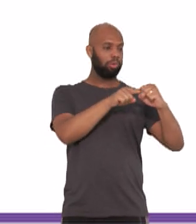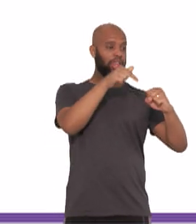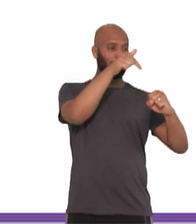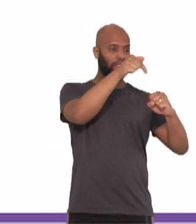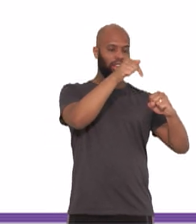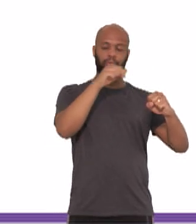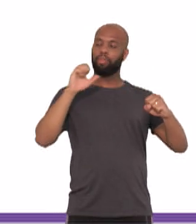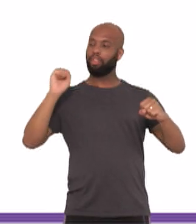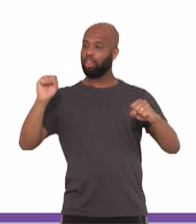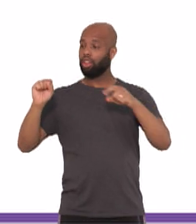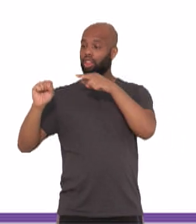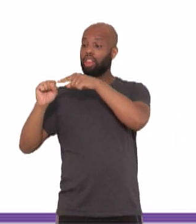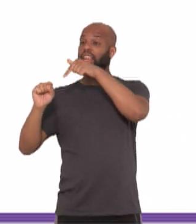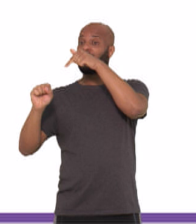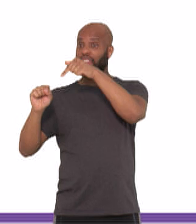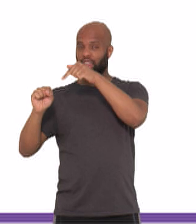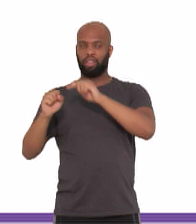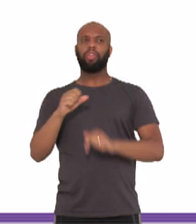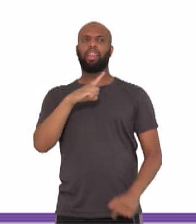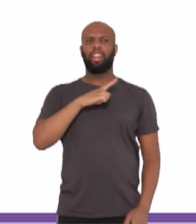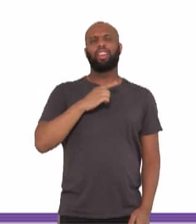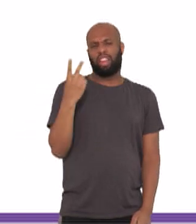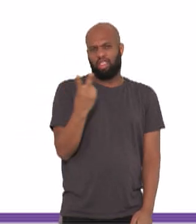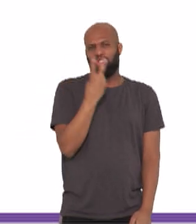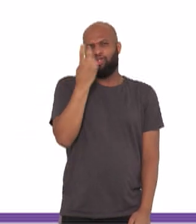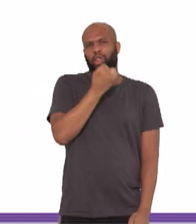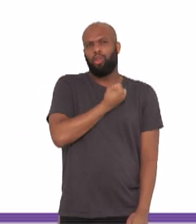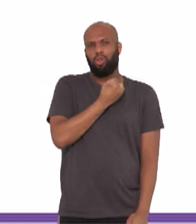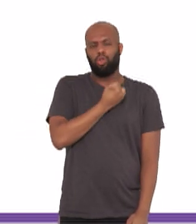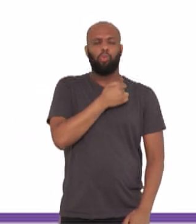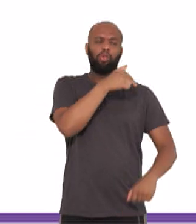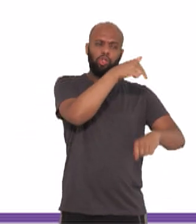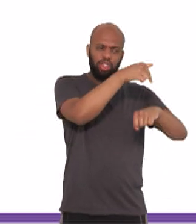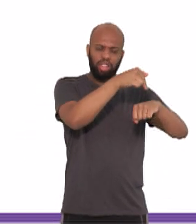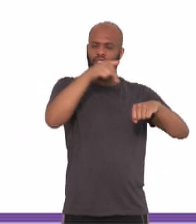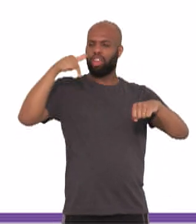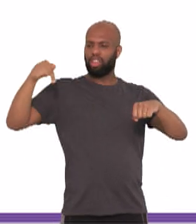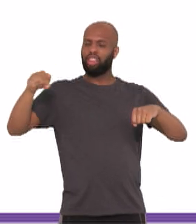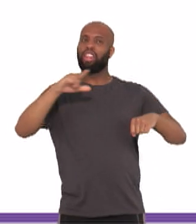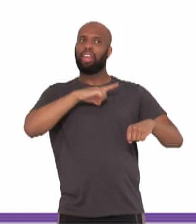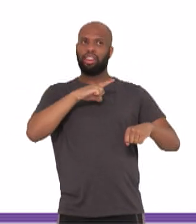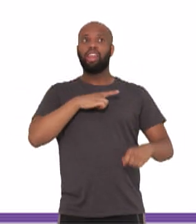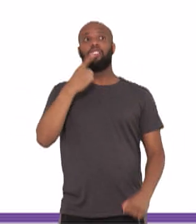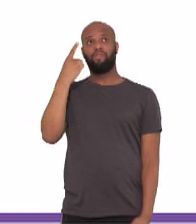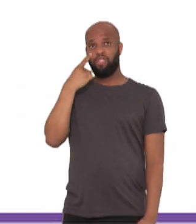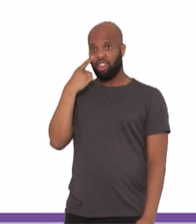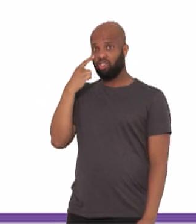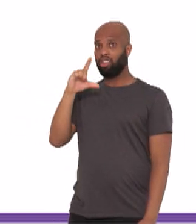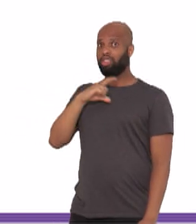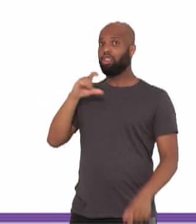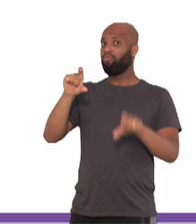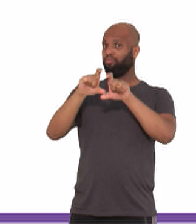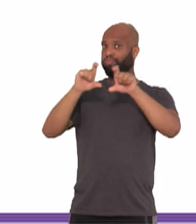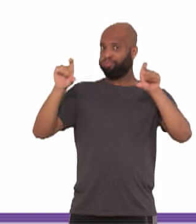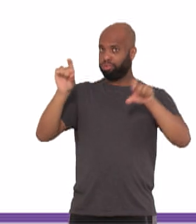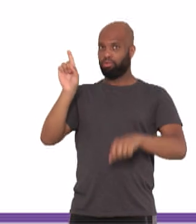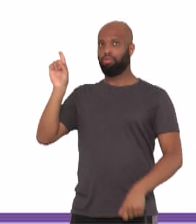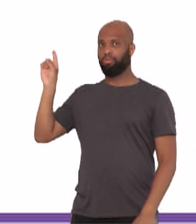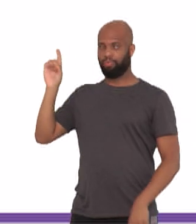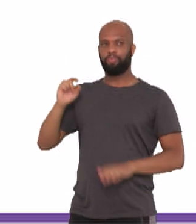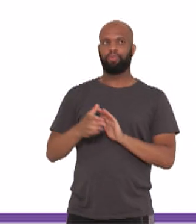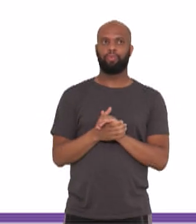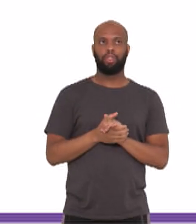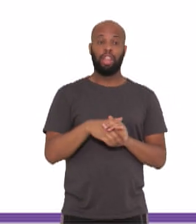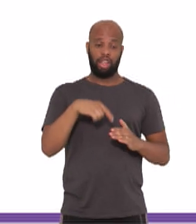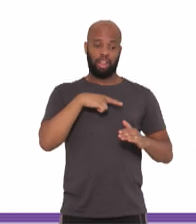Q1 igual 1 vezes 10 elevado a menos 6 e Q2 igual 6 vezes 10 elevado a menos 6 coulombs,